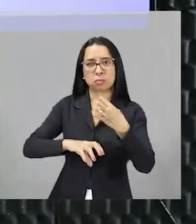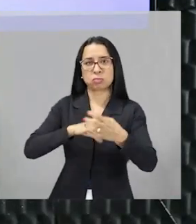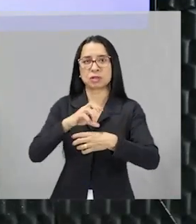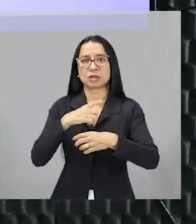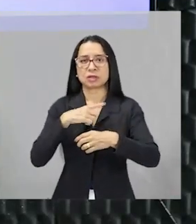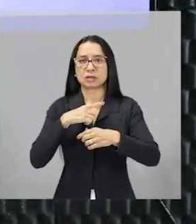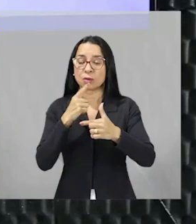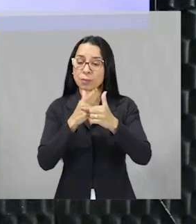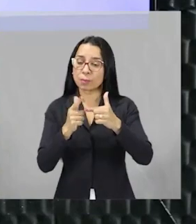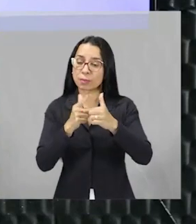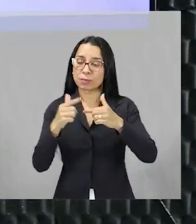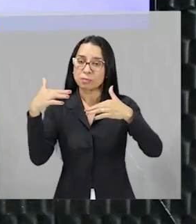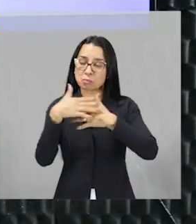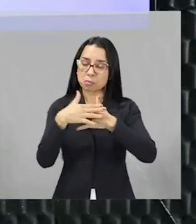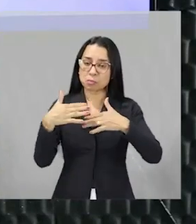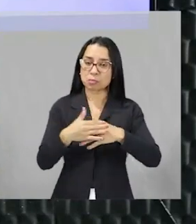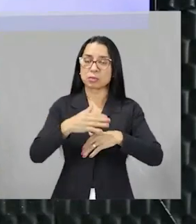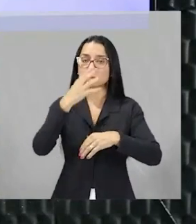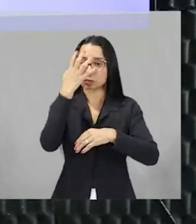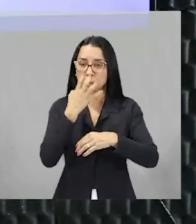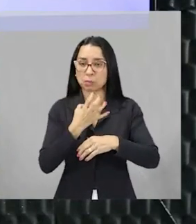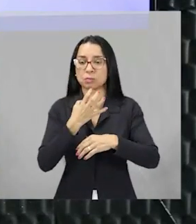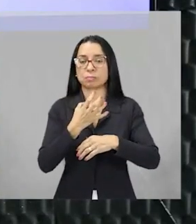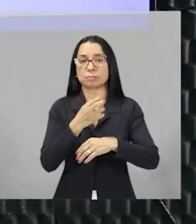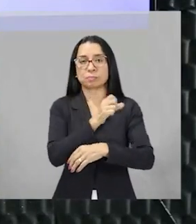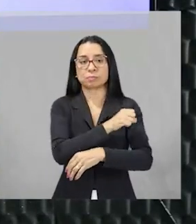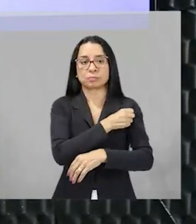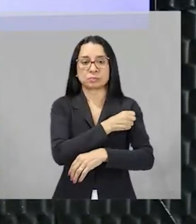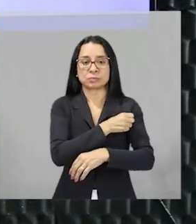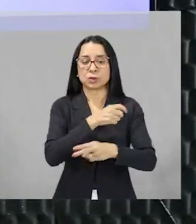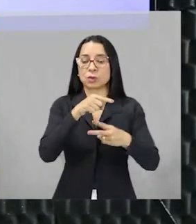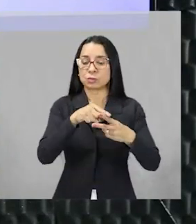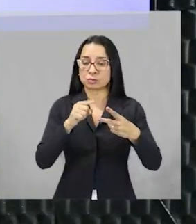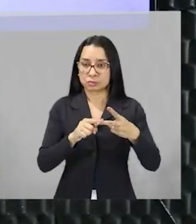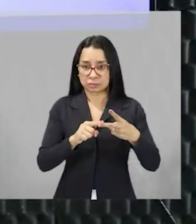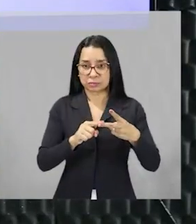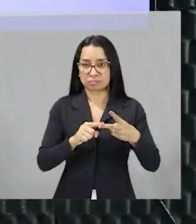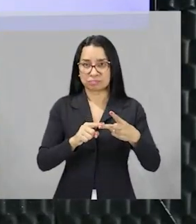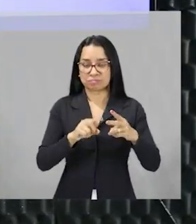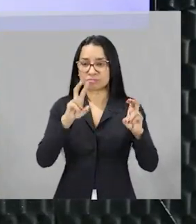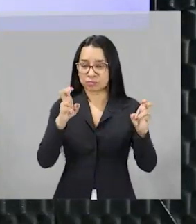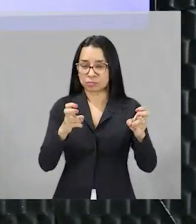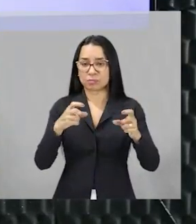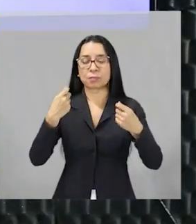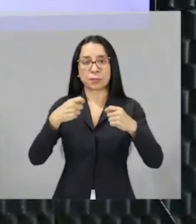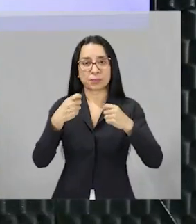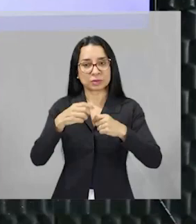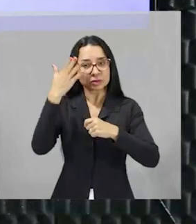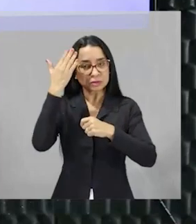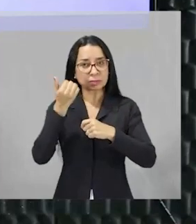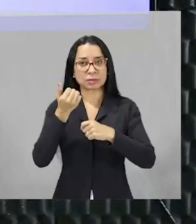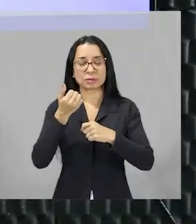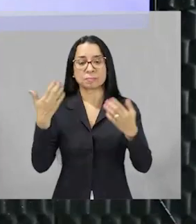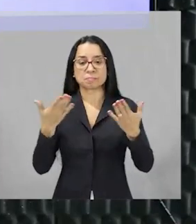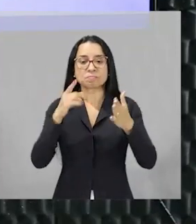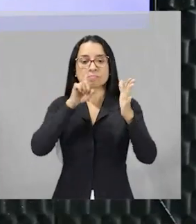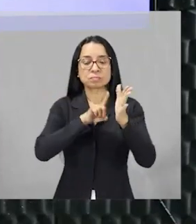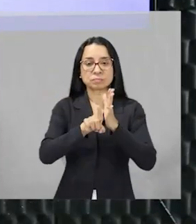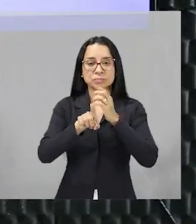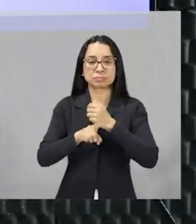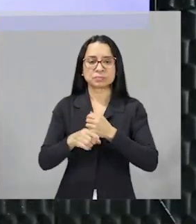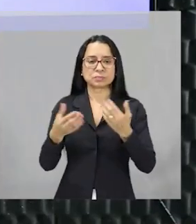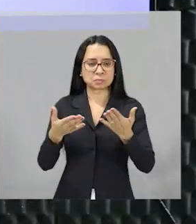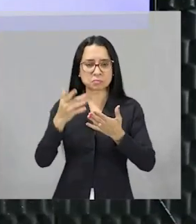problema urbano sério no Rio de Janeiro, tá certo? Então são essas duas temáticas que tu precisa identificar. Então agora vamos para a questão. Agora